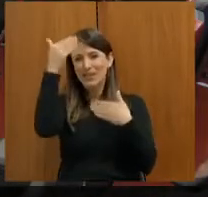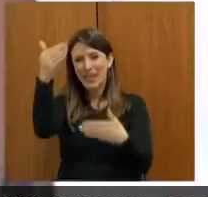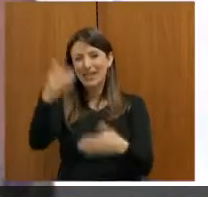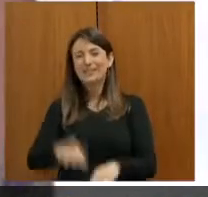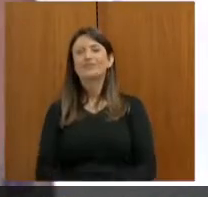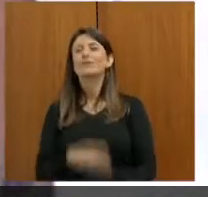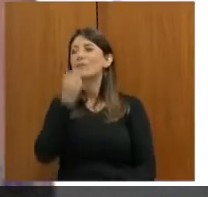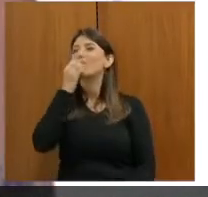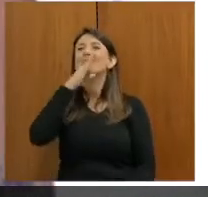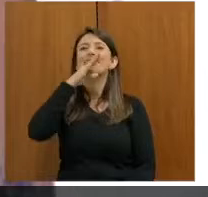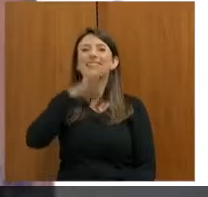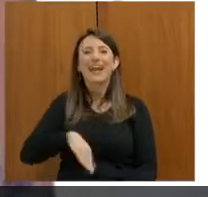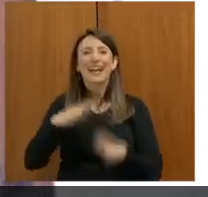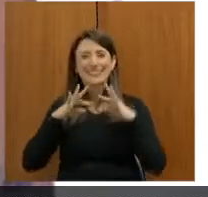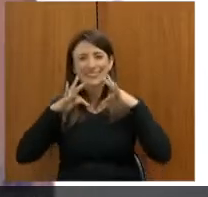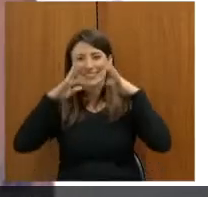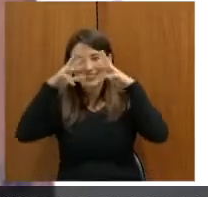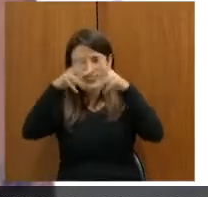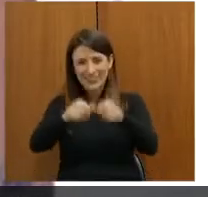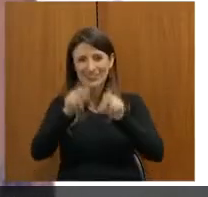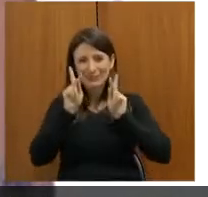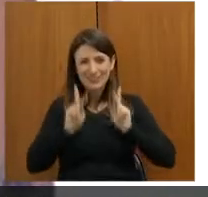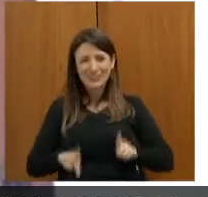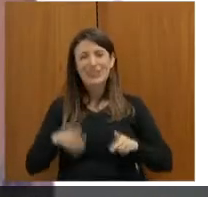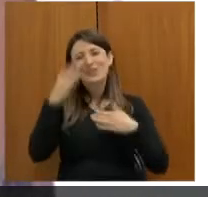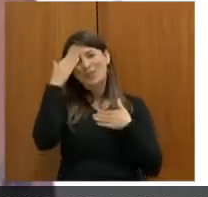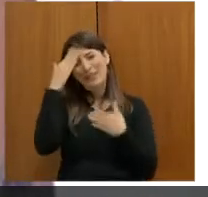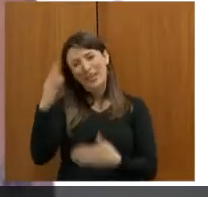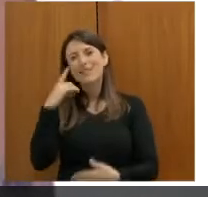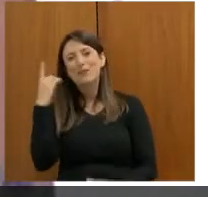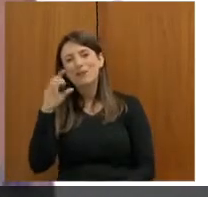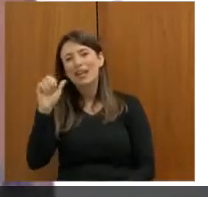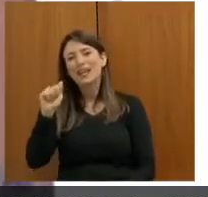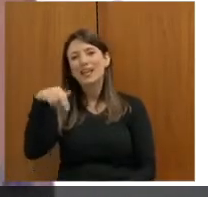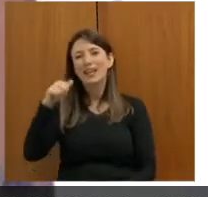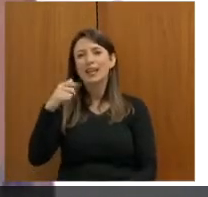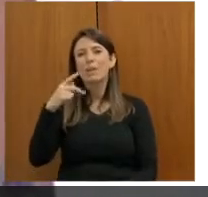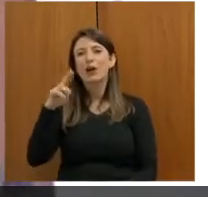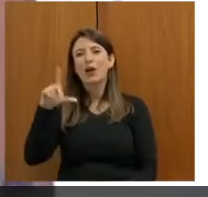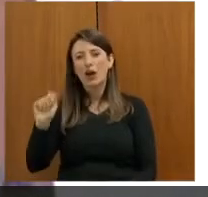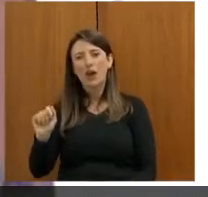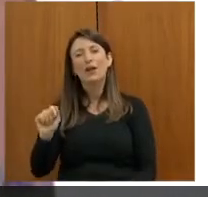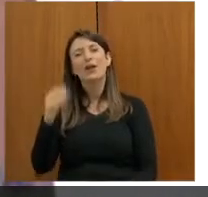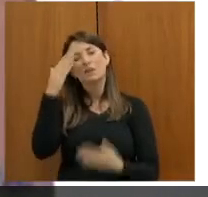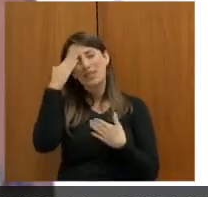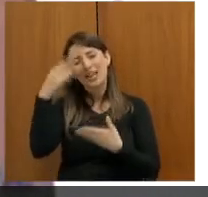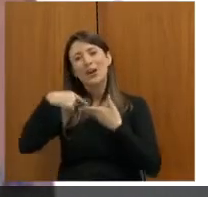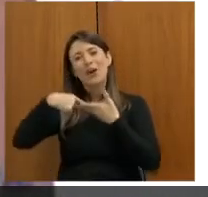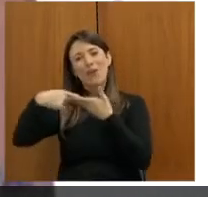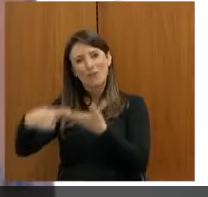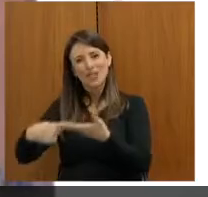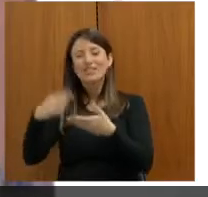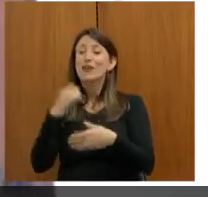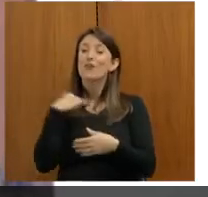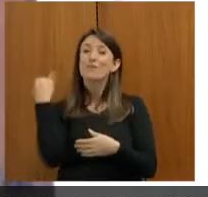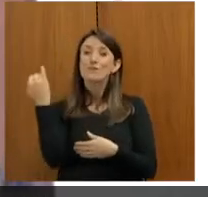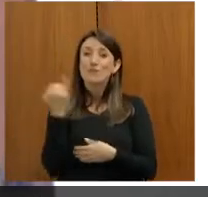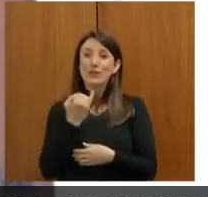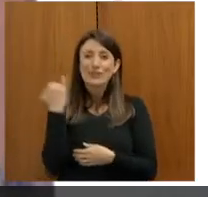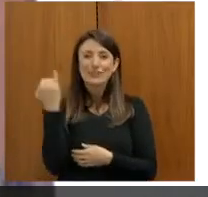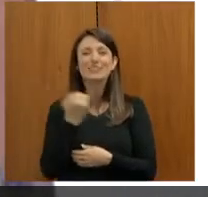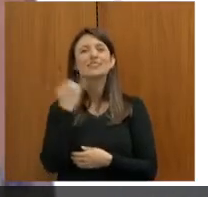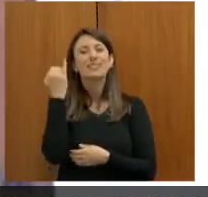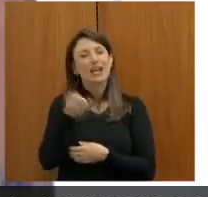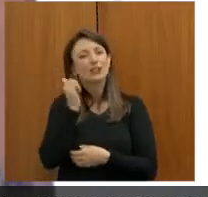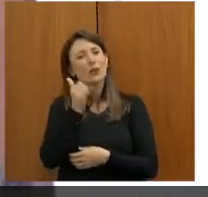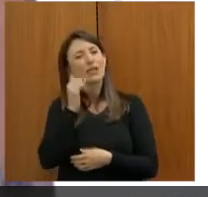é muito obrigado capita da Ana Paula Eu que agradeço convite é muito importante né a gente tá e as